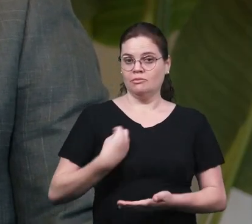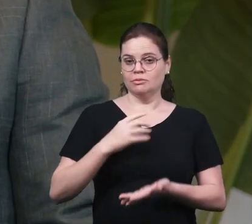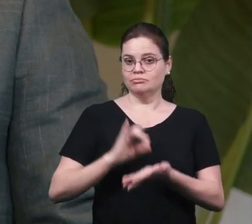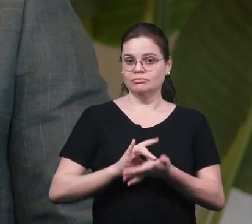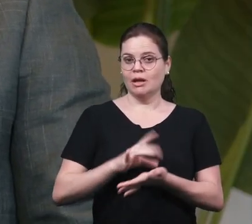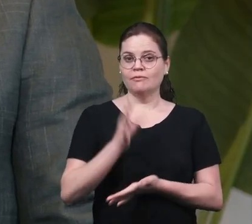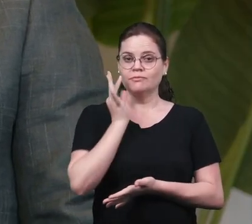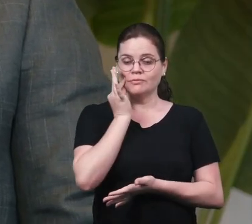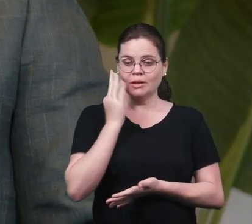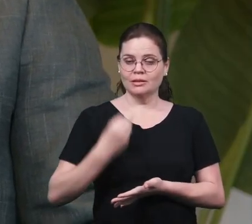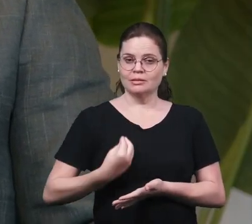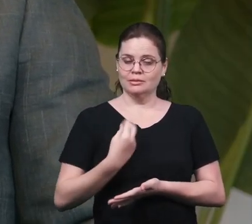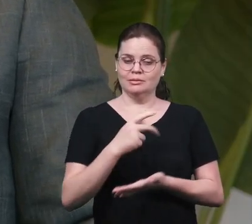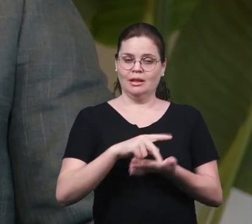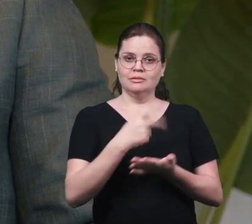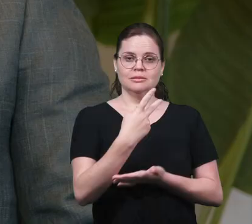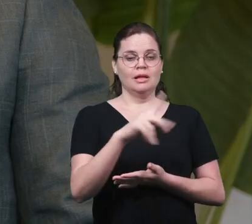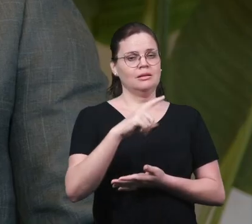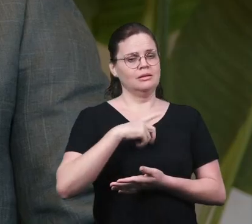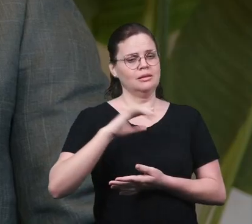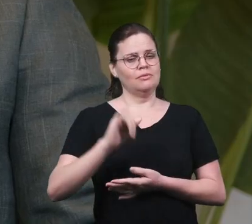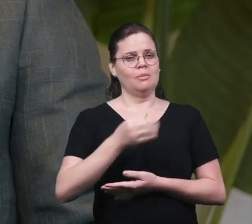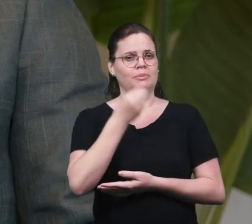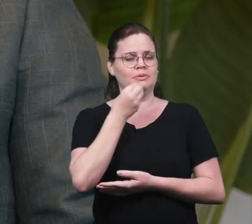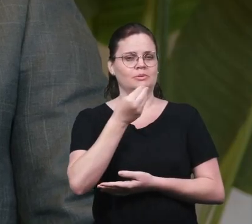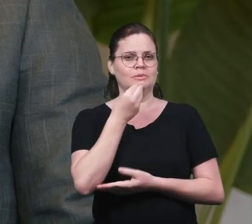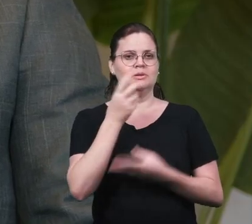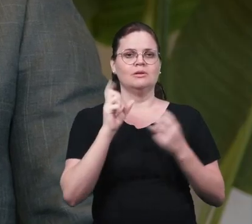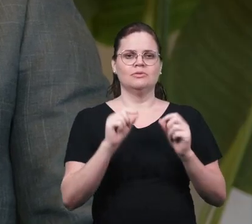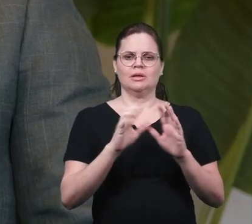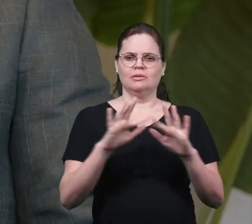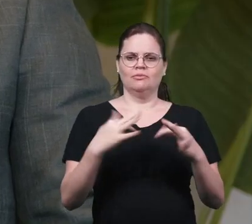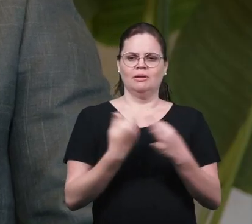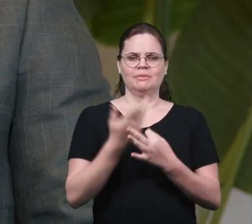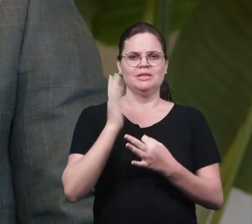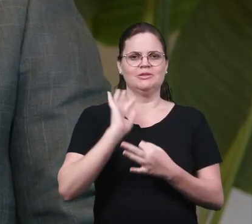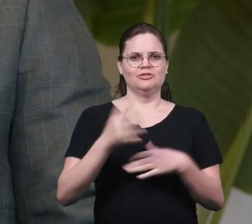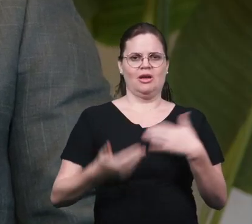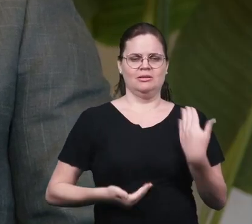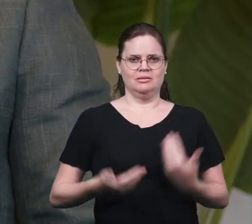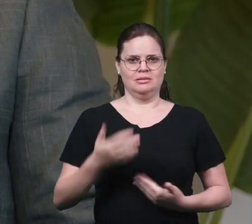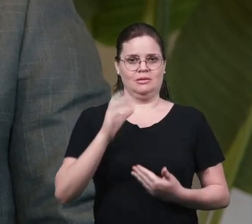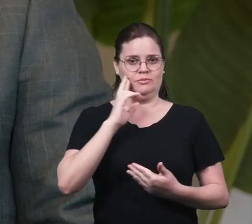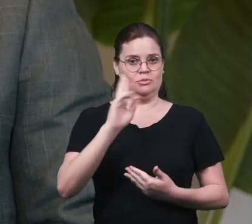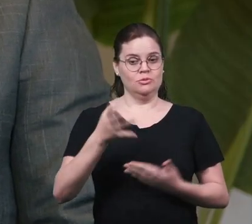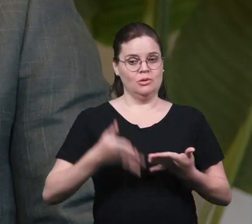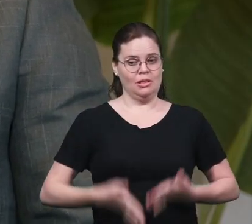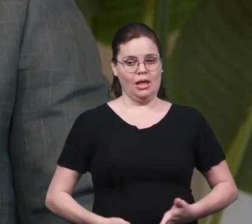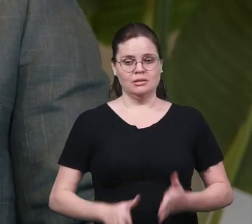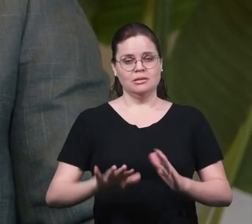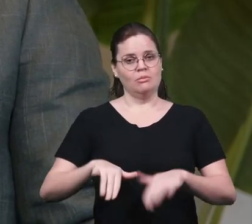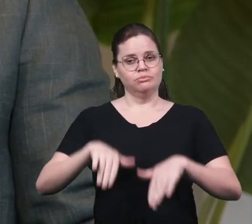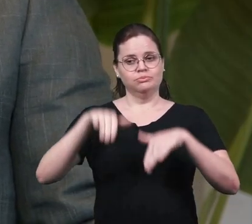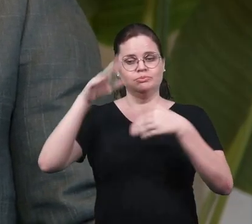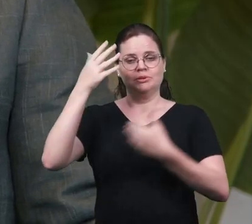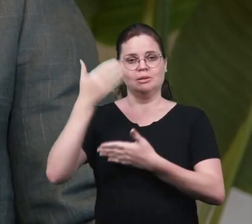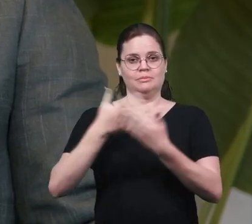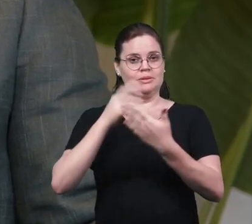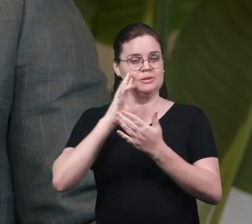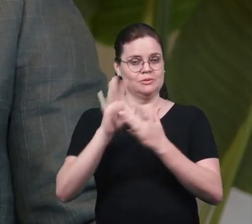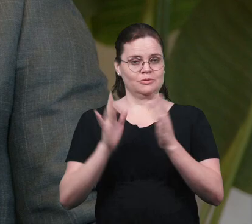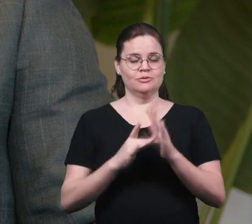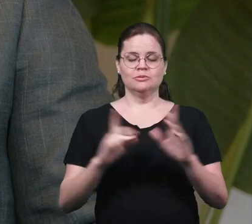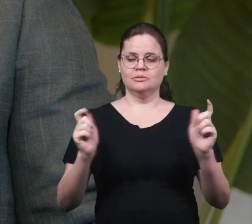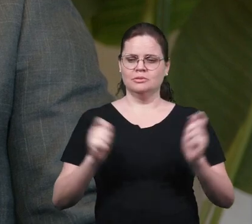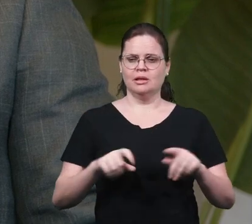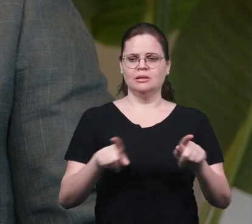o privilégio de nascer e crescer na presença do Senhor Jesus e provar também